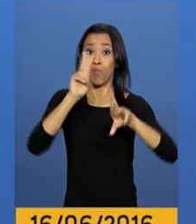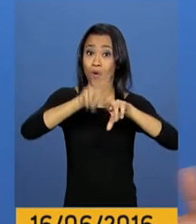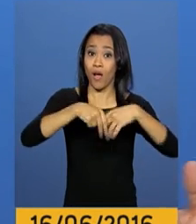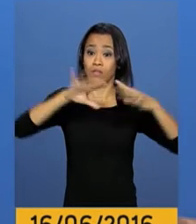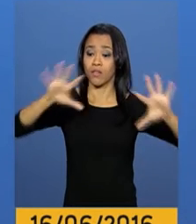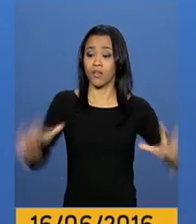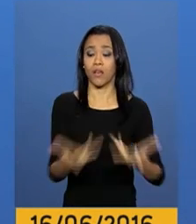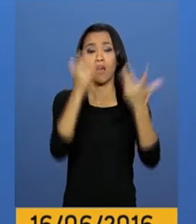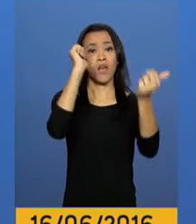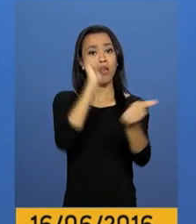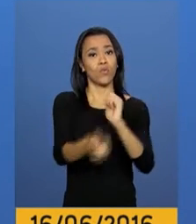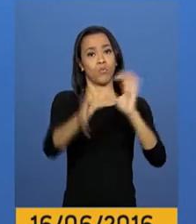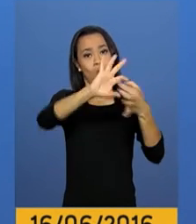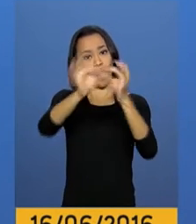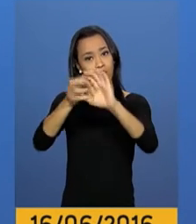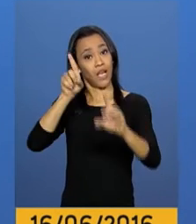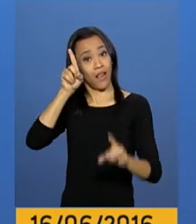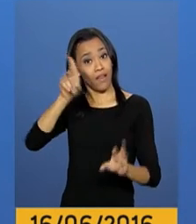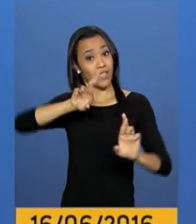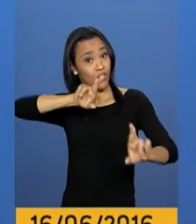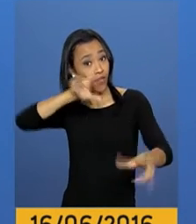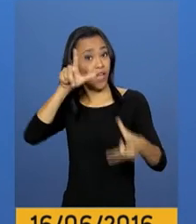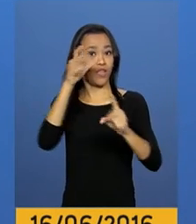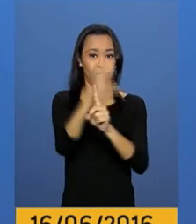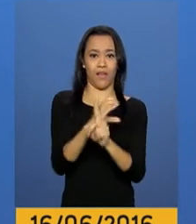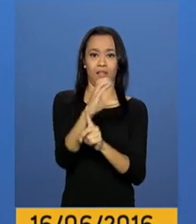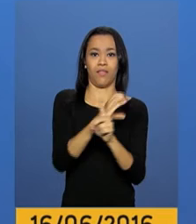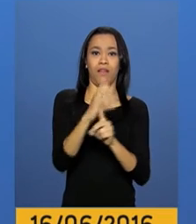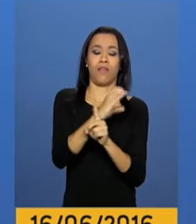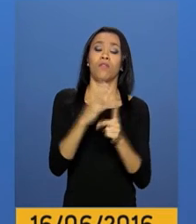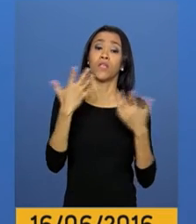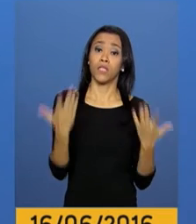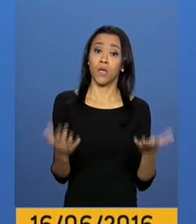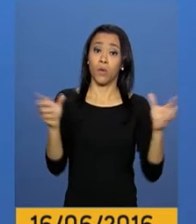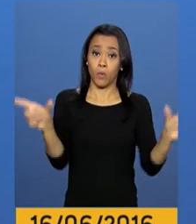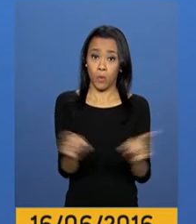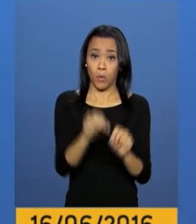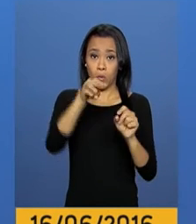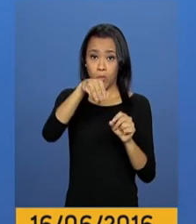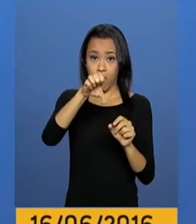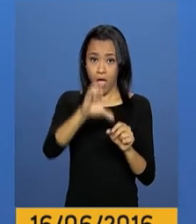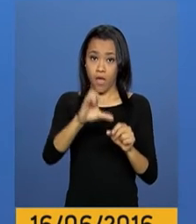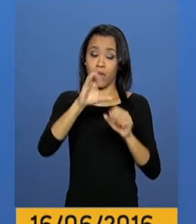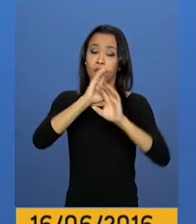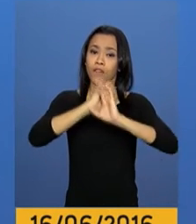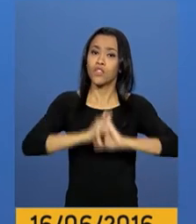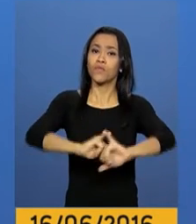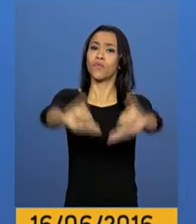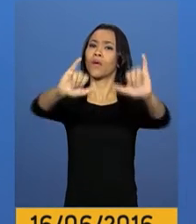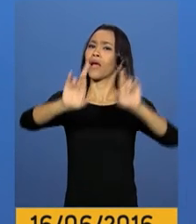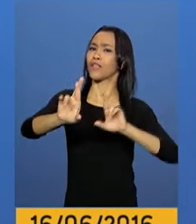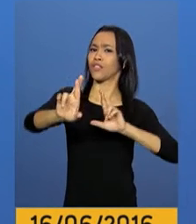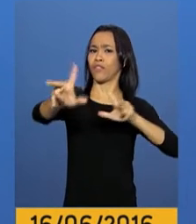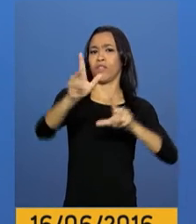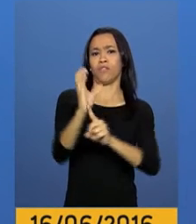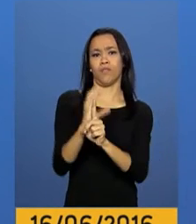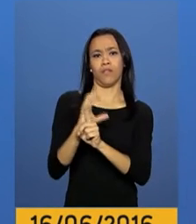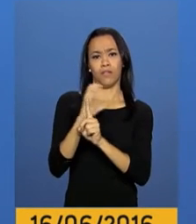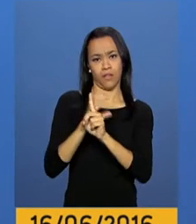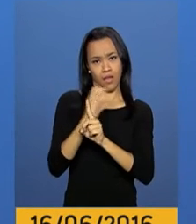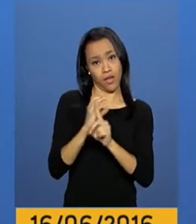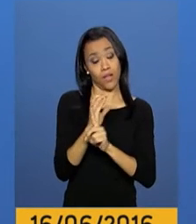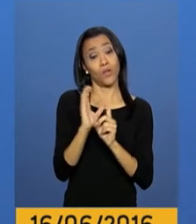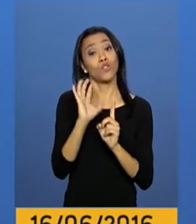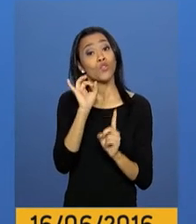e o MEC informará justamente uma programação especial para os estudantes do